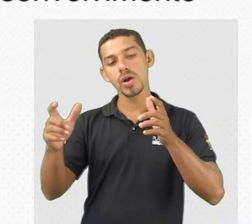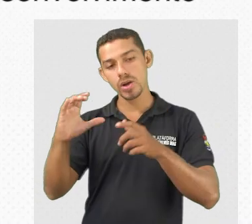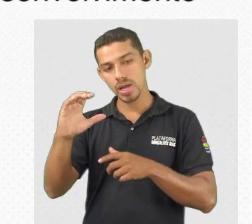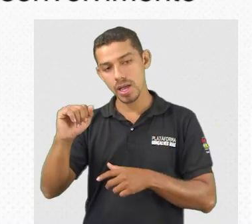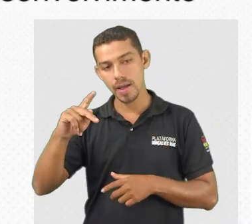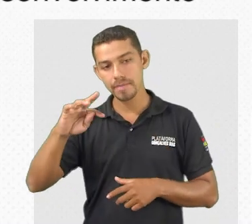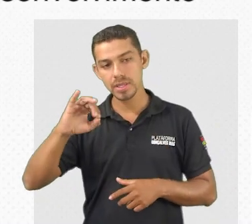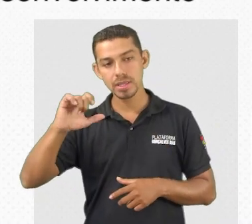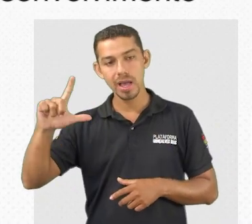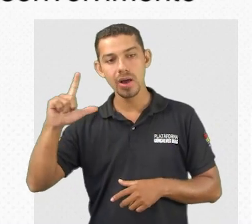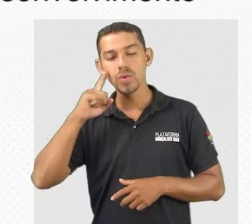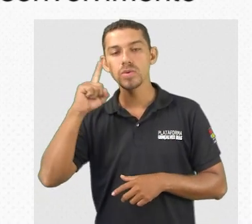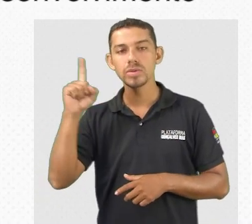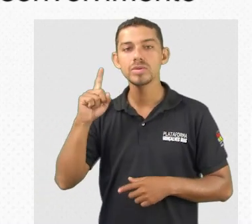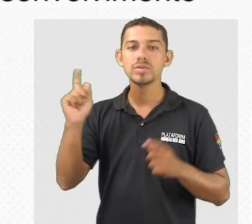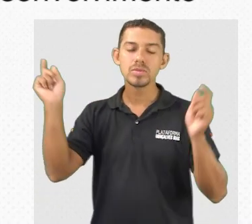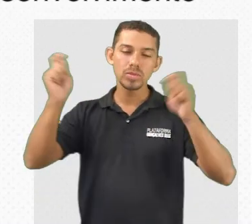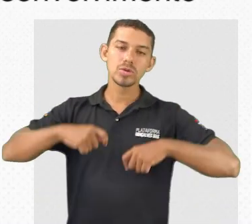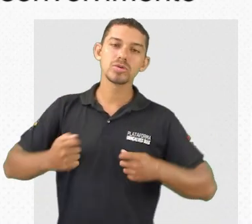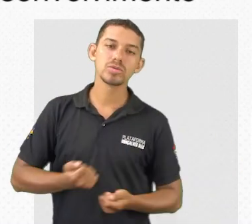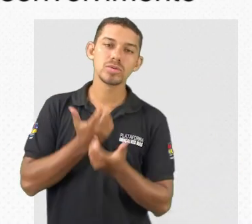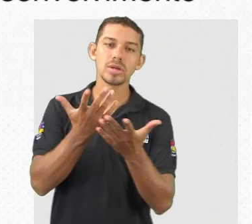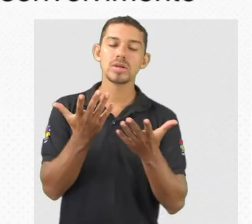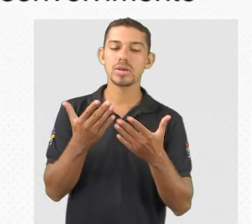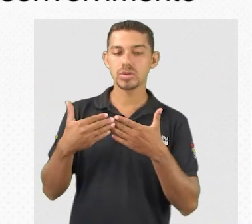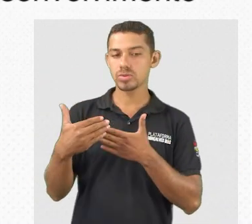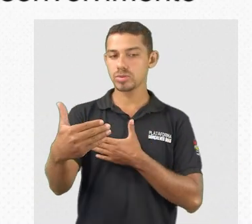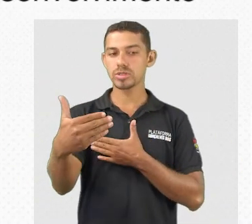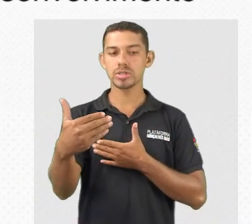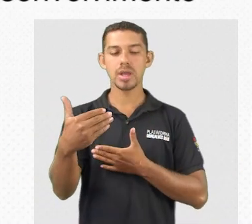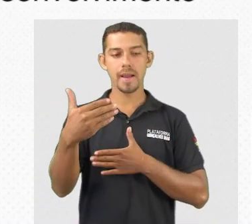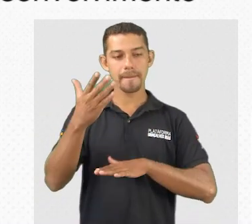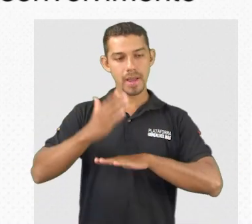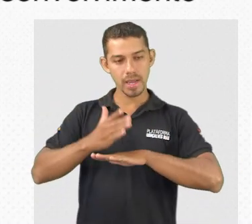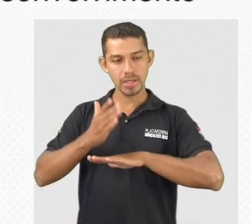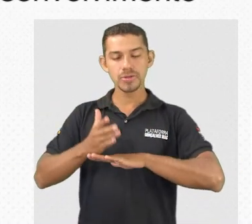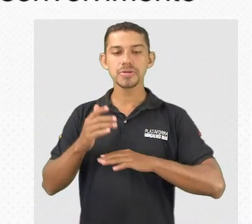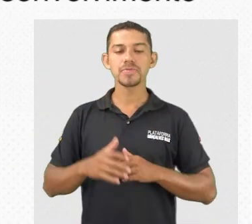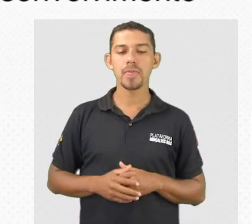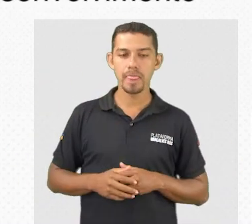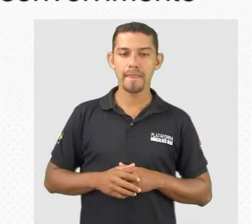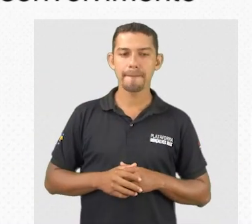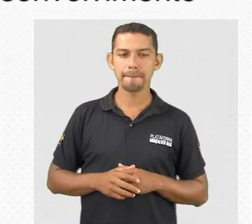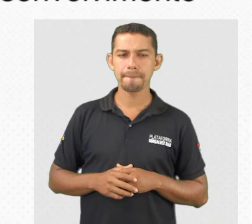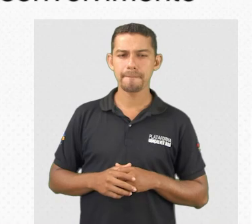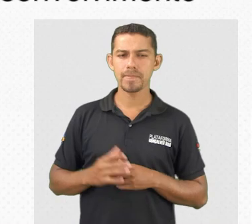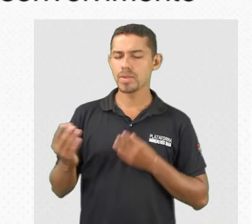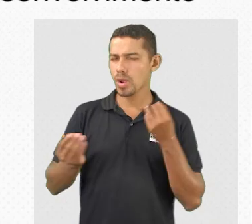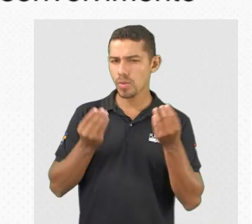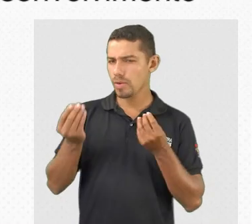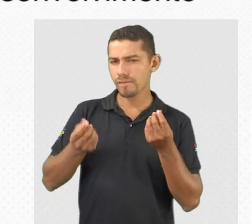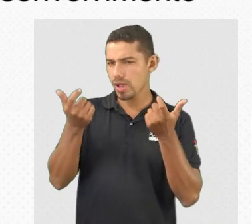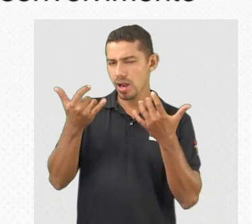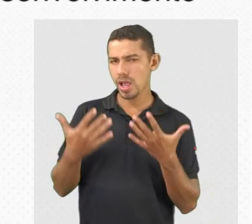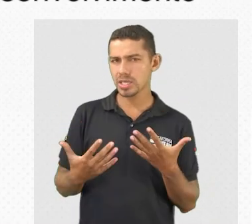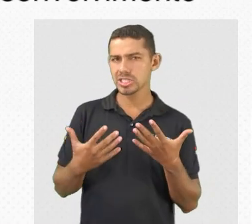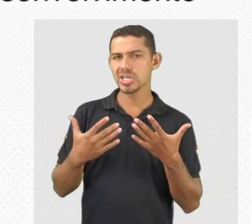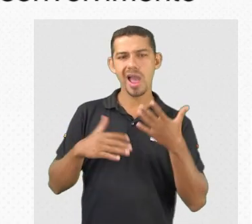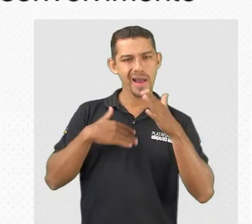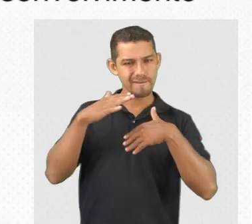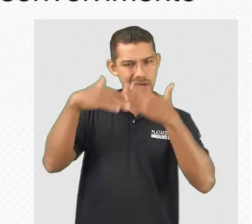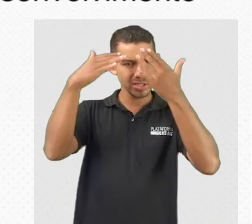a riqueza, né? A possibilidade de produzir lucro a partir da produção de mercadorias. Então não tem como falar em avanço